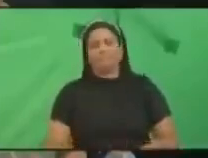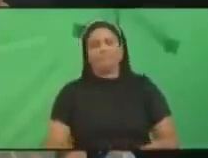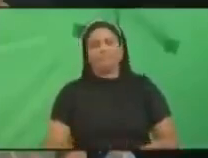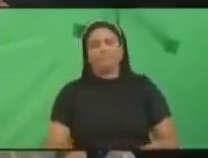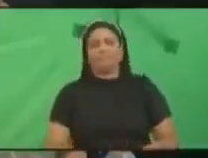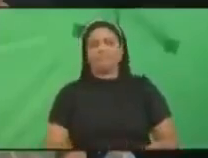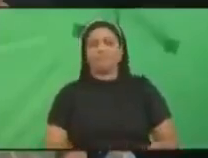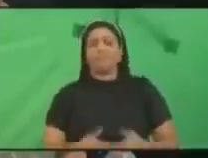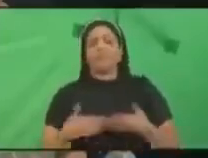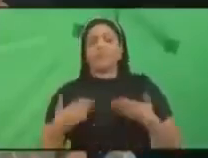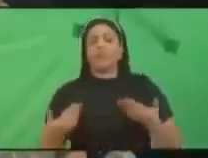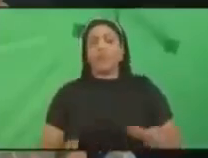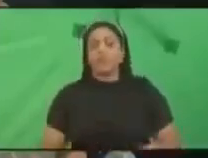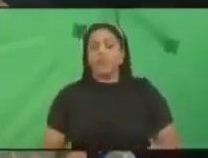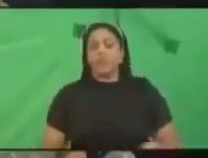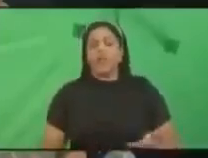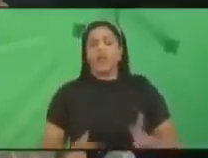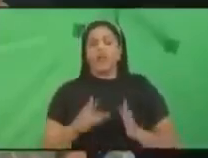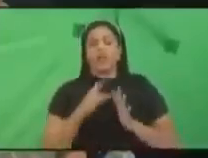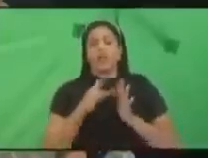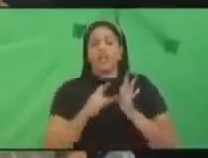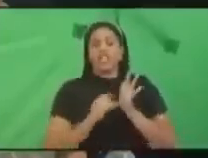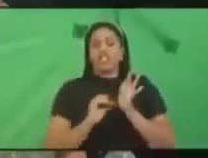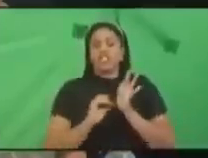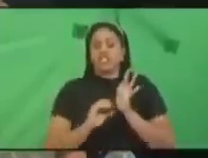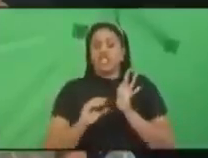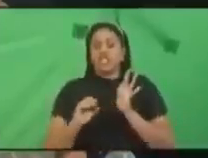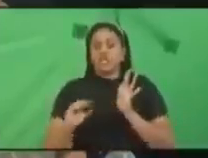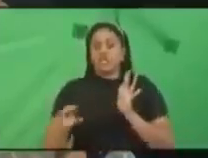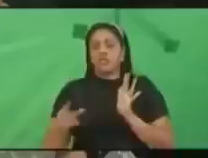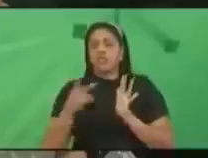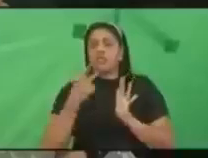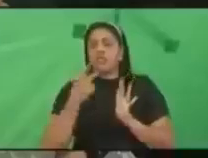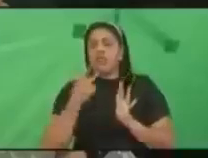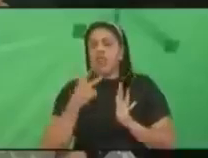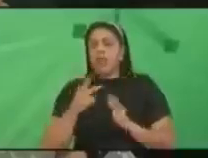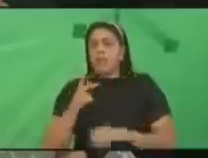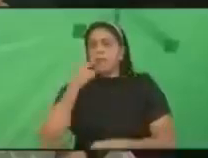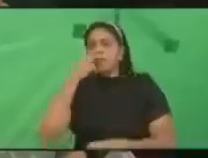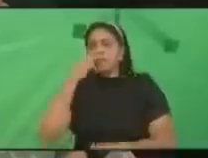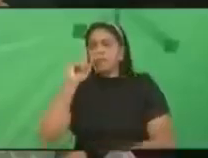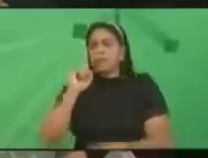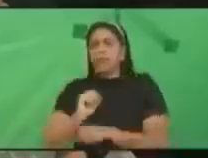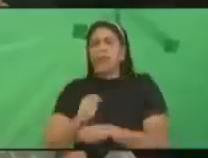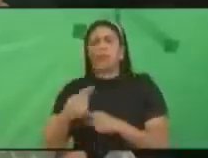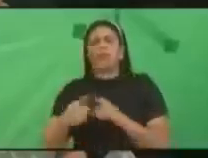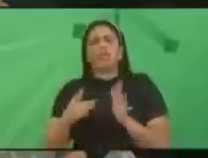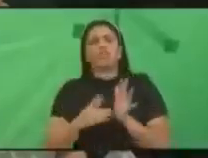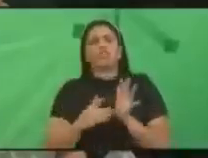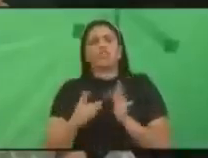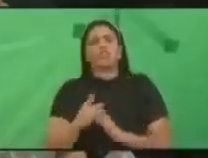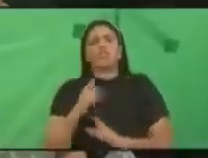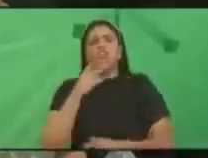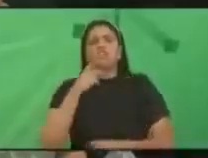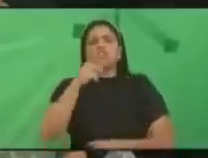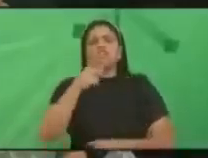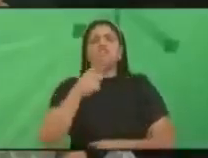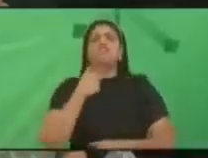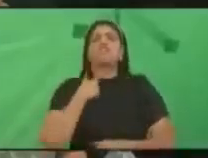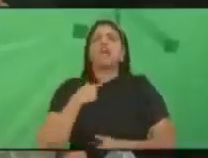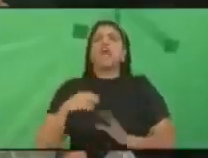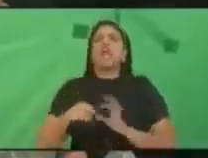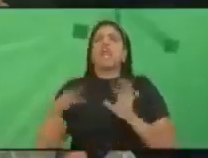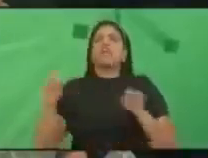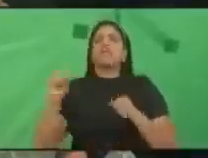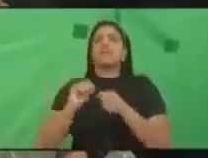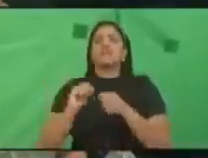Então o cristianismo começa a morrer quando Jesus começa a ser um pretexto para você fazer o que você quer, não o que ele